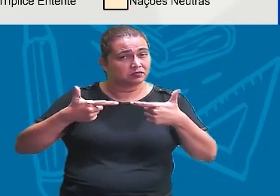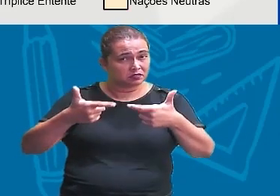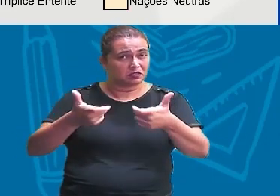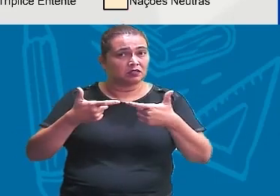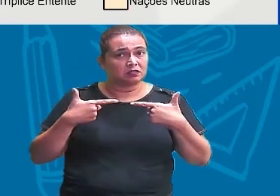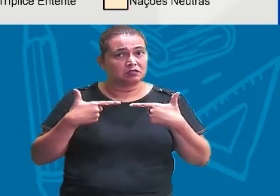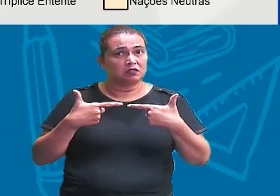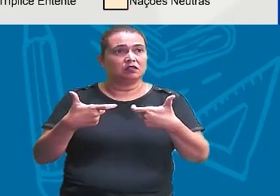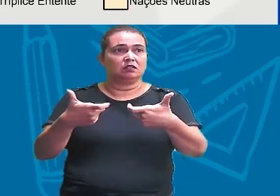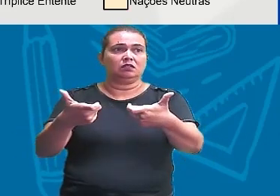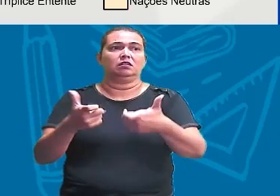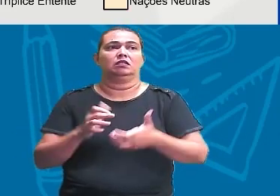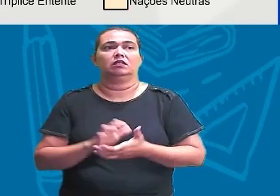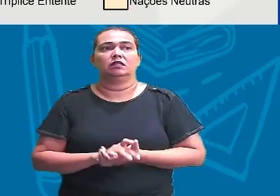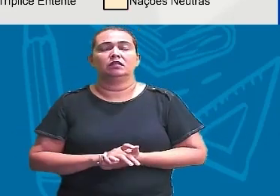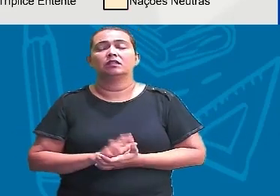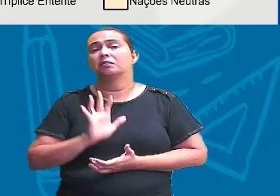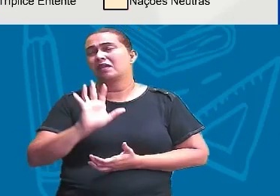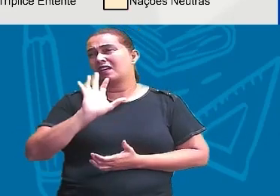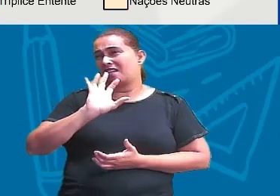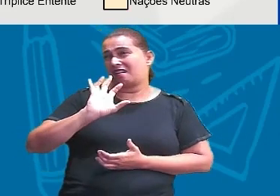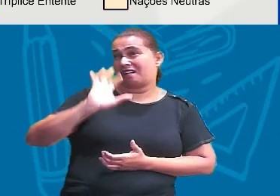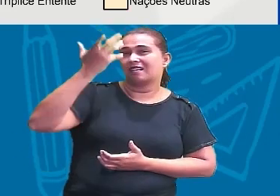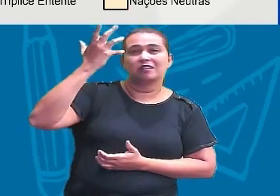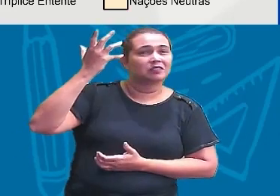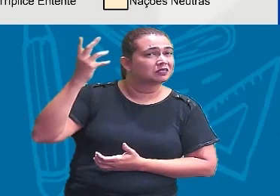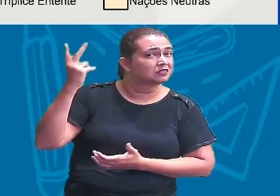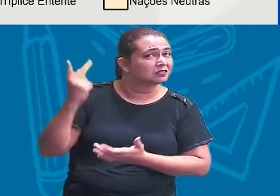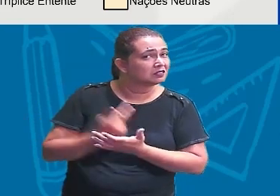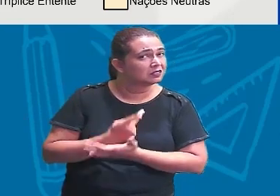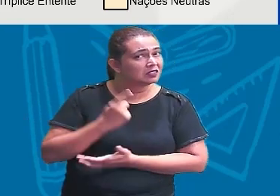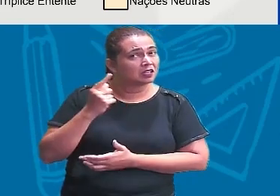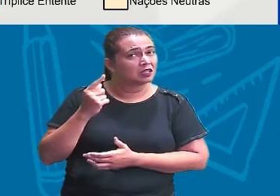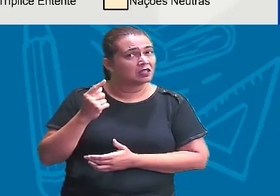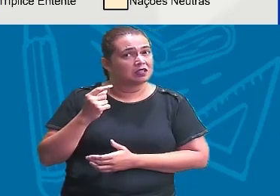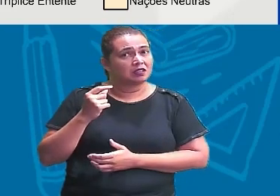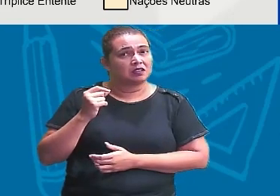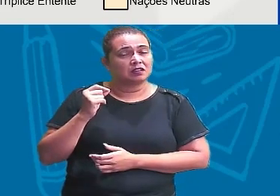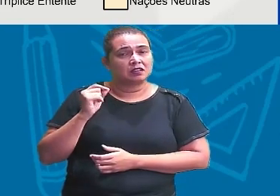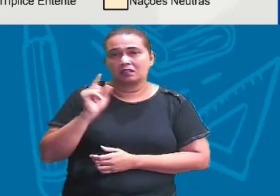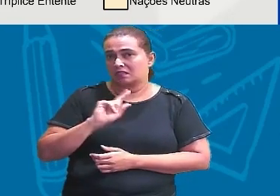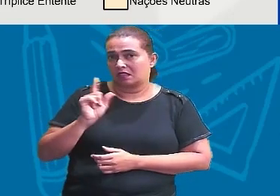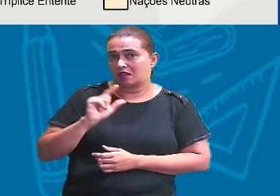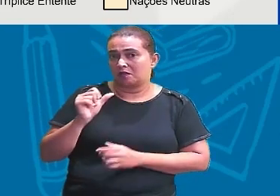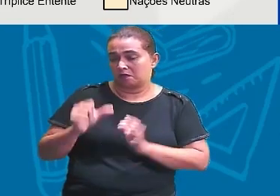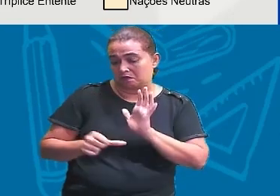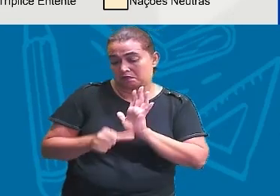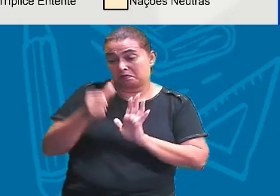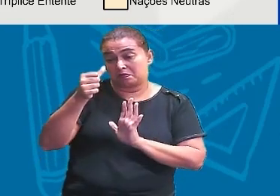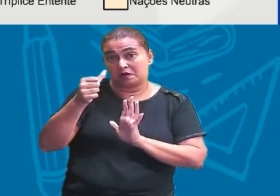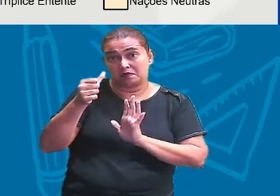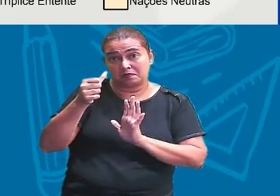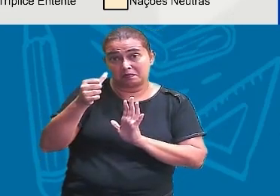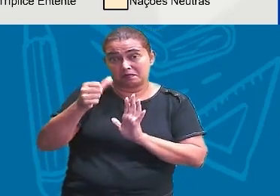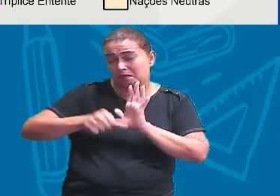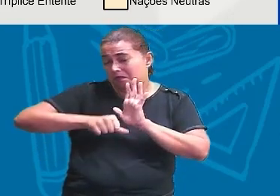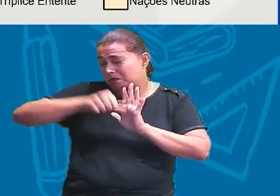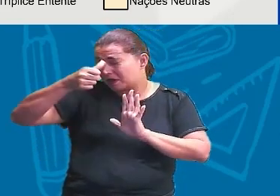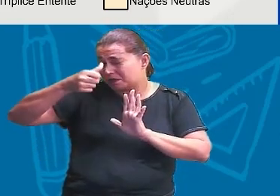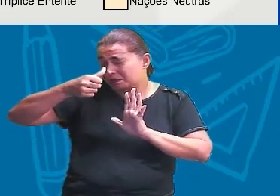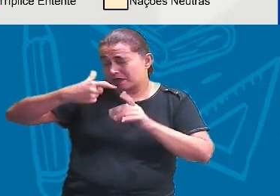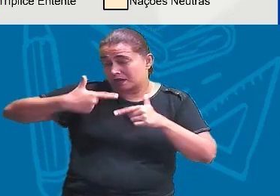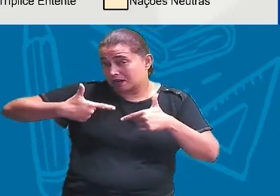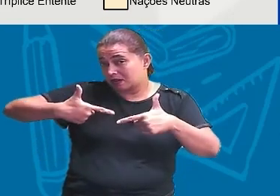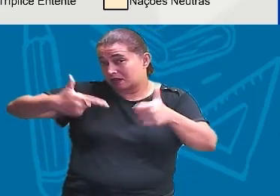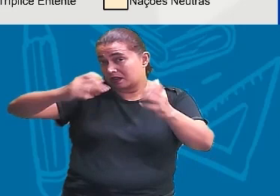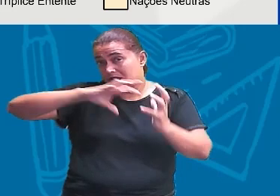galera, não é por acaso que essa guerra é conhecida como Primeira Guerra Mundial. Por quê? Porque